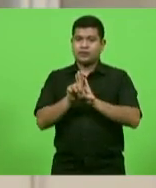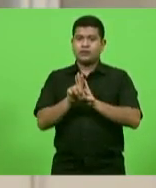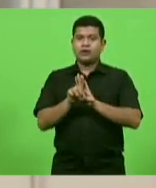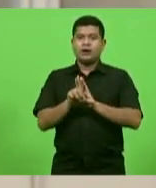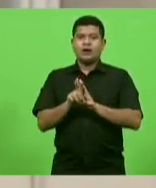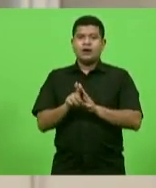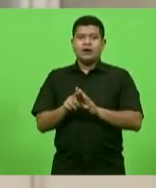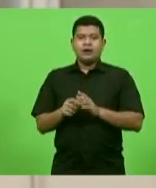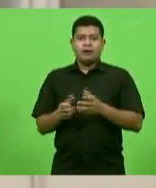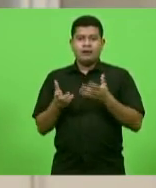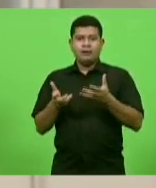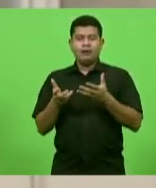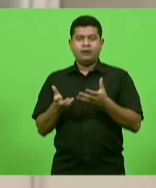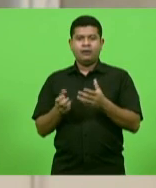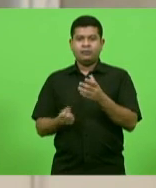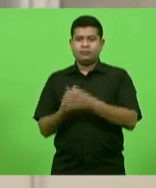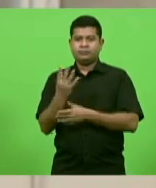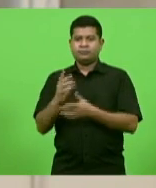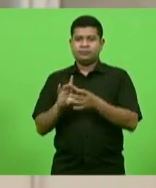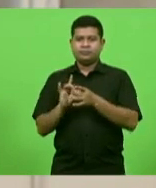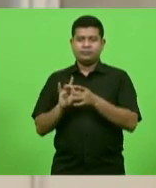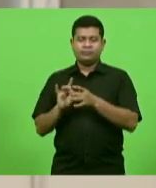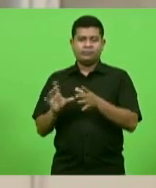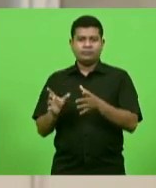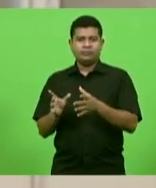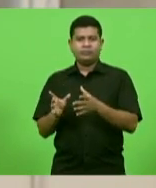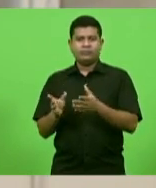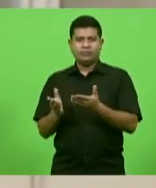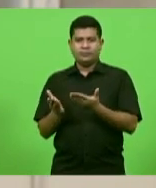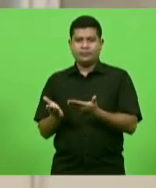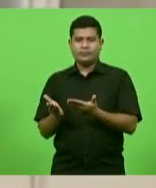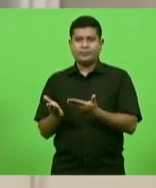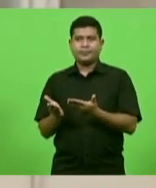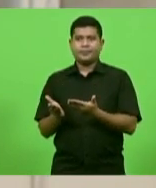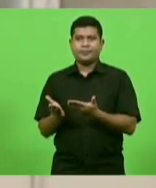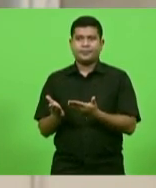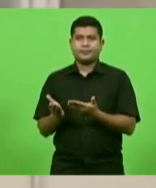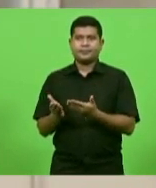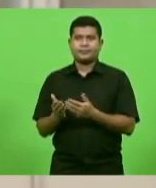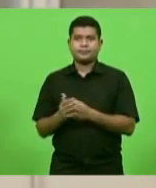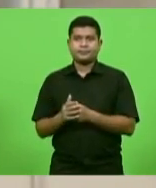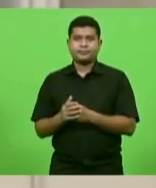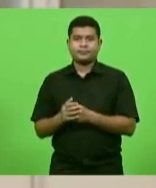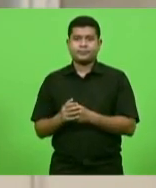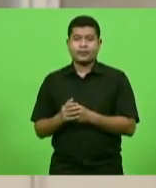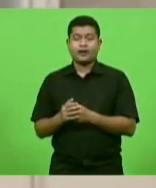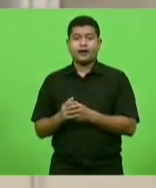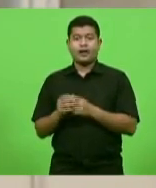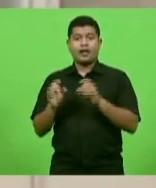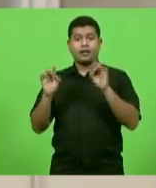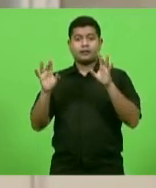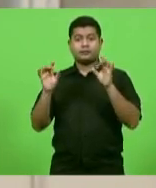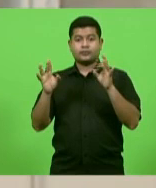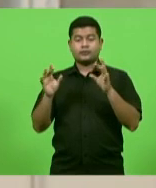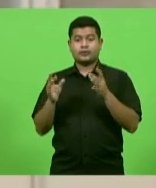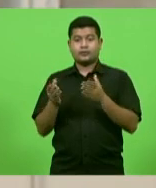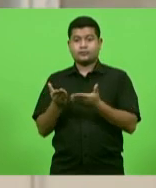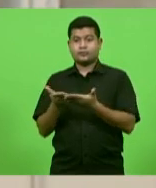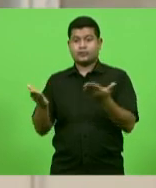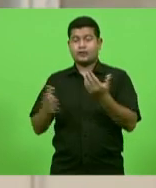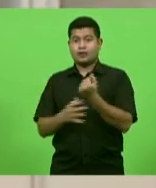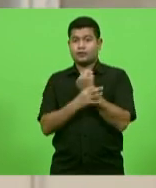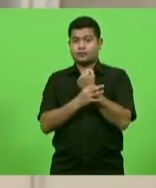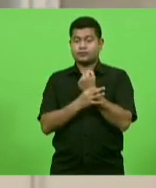pretendia criar uma pênis pretendia criar uma permissão excepcional para a dispensa das garantias